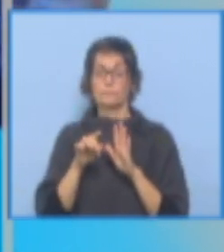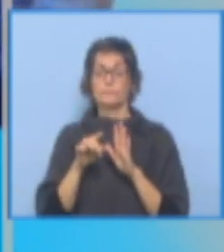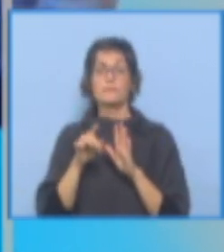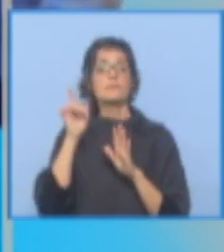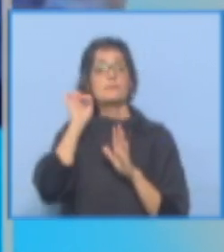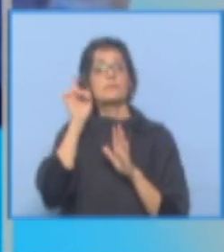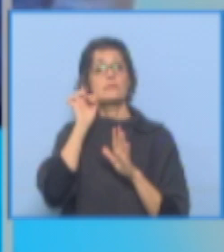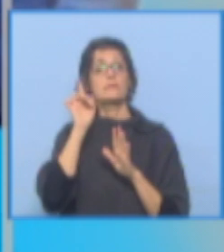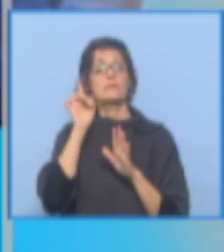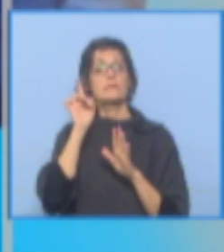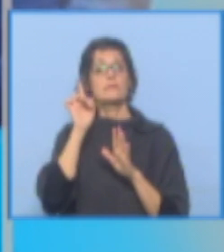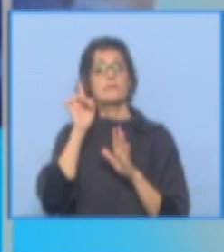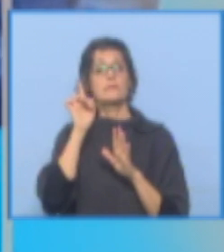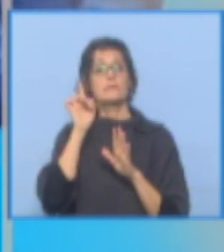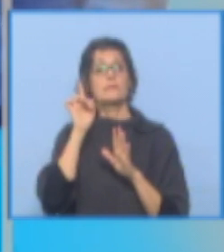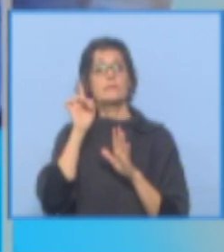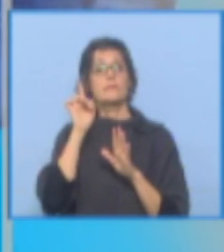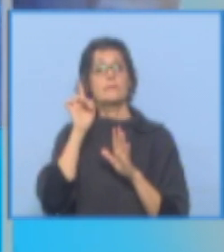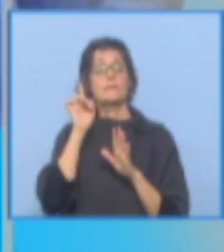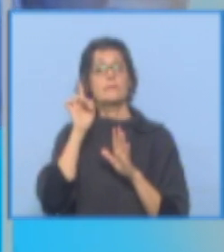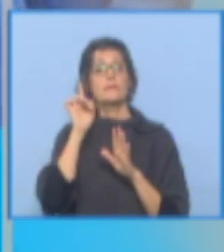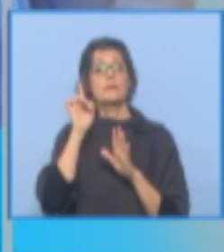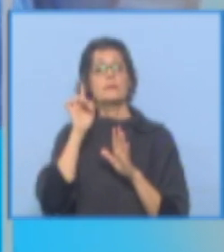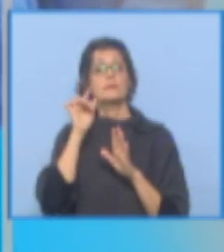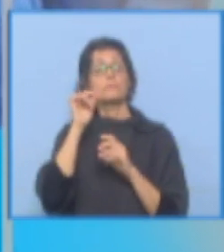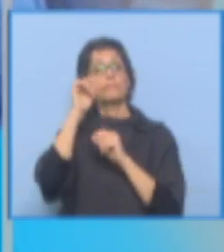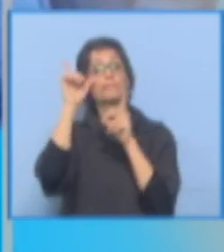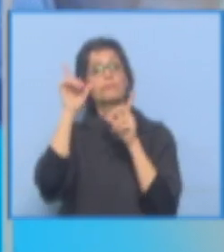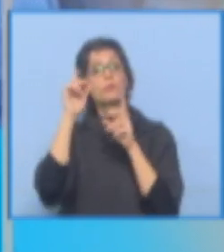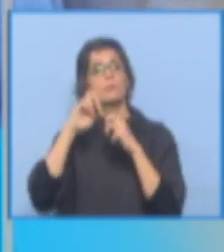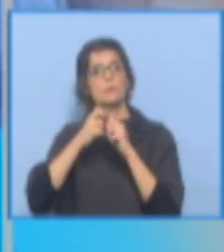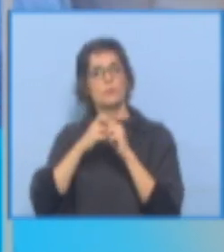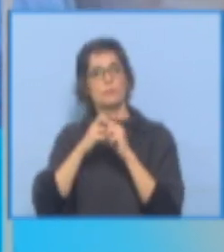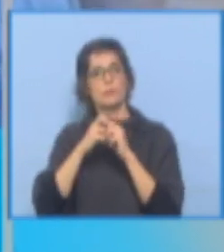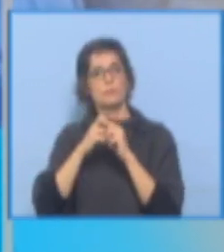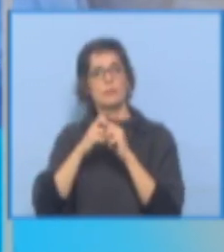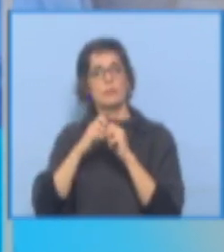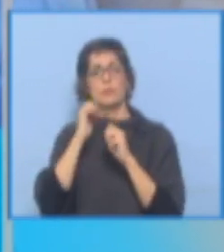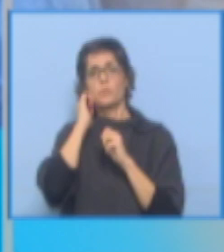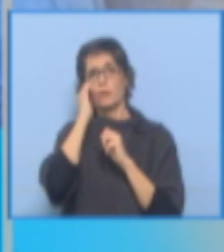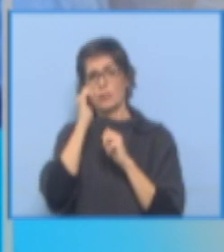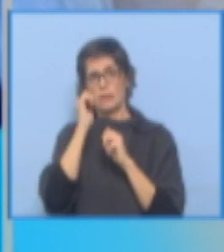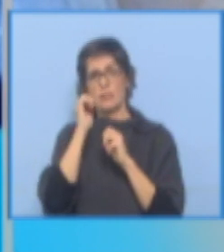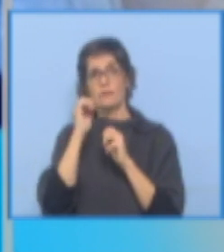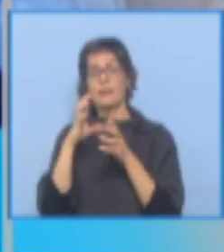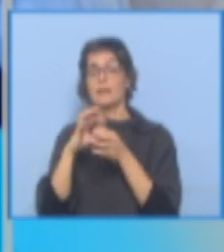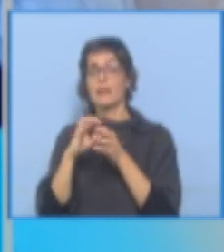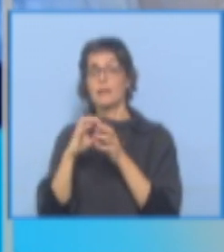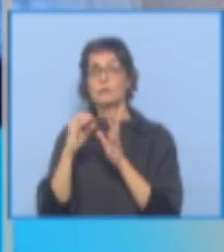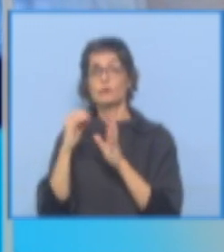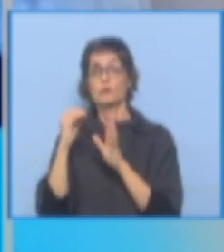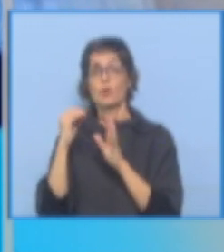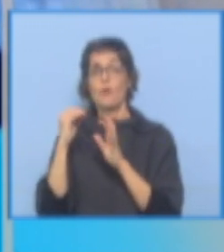que nós abramos a pestana para um problema também muito grave, que é o da delinquência juvenil, e para o qual